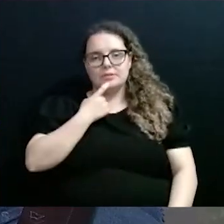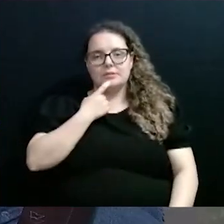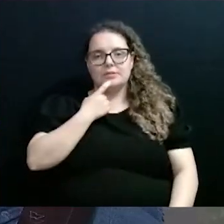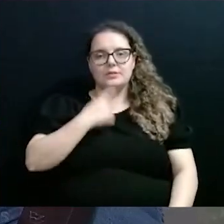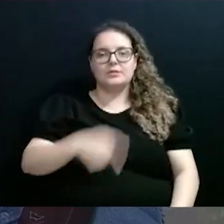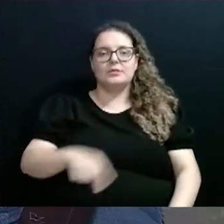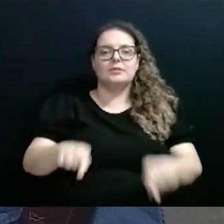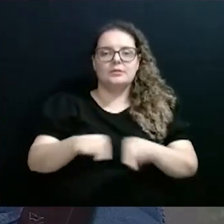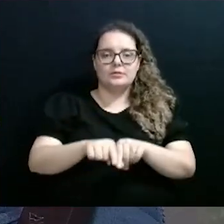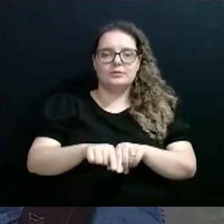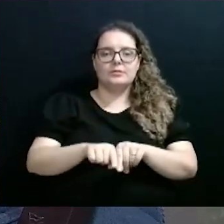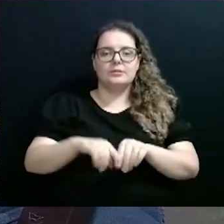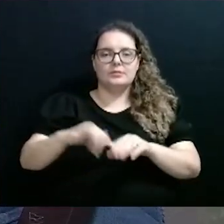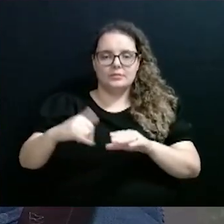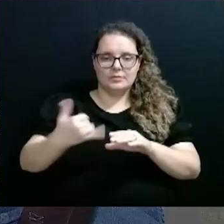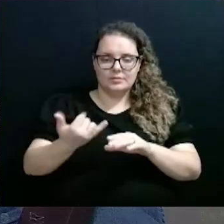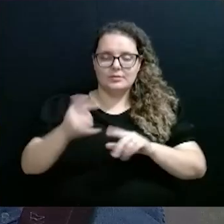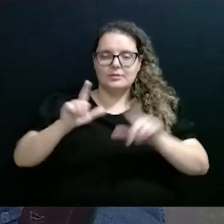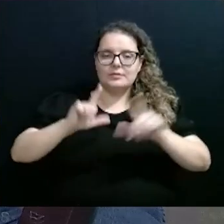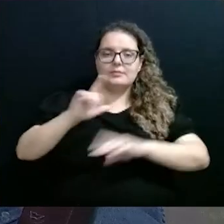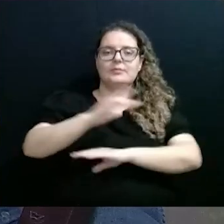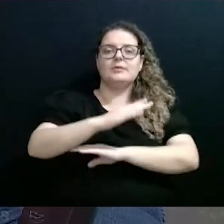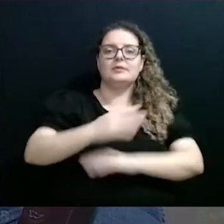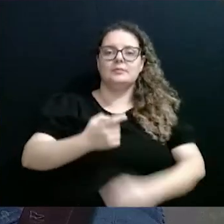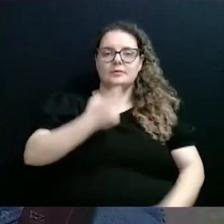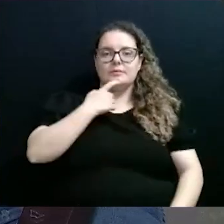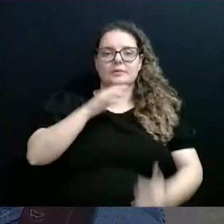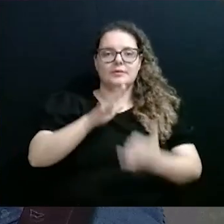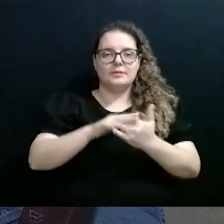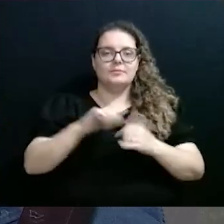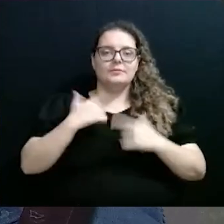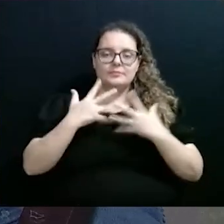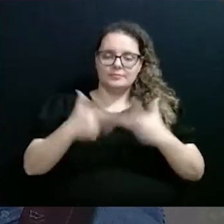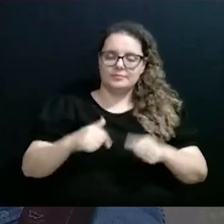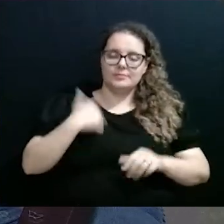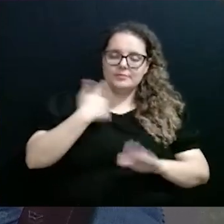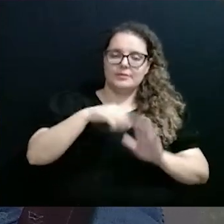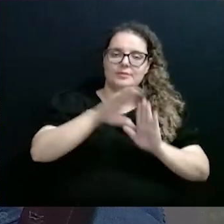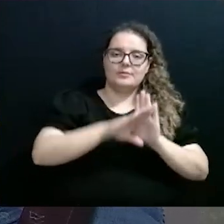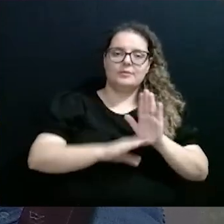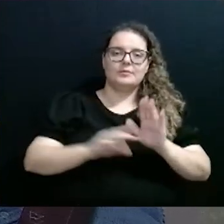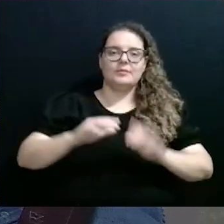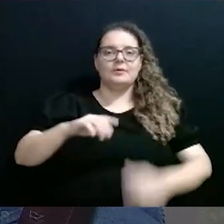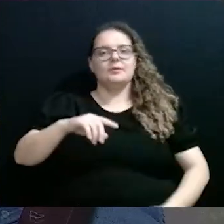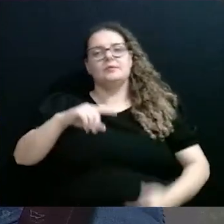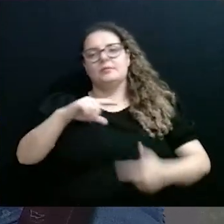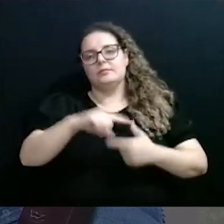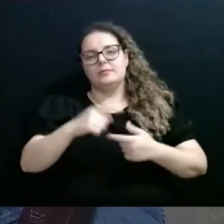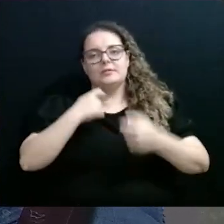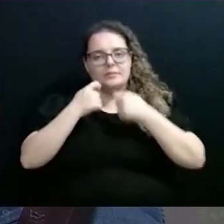e também de nos acompanhar no YouTube, onde lá tem toda a nossa programação, nossos programas,